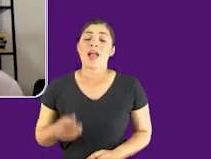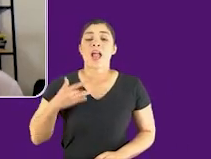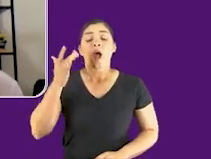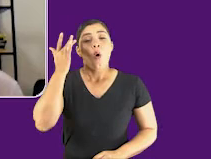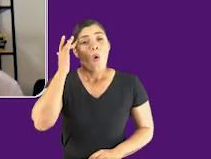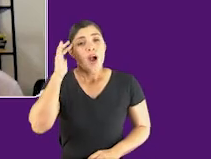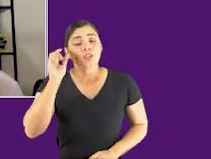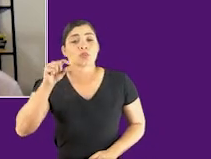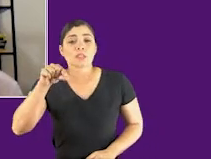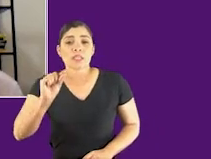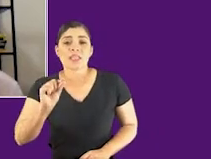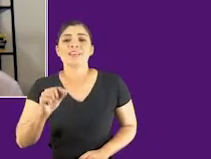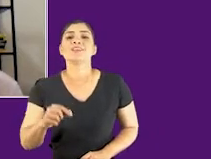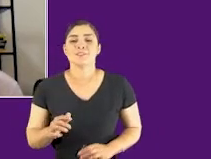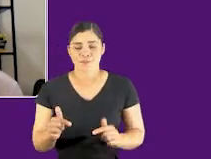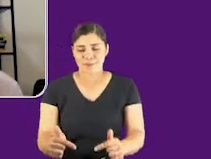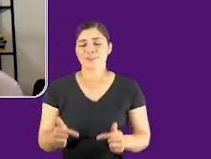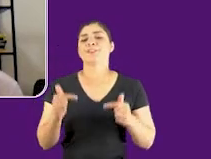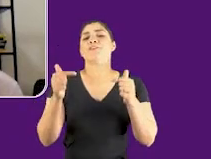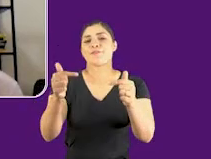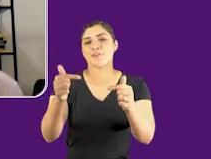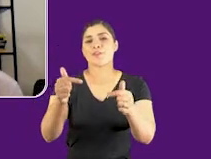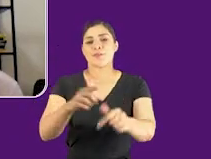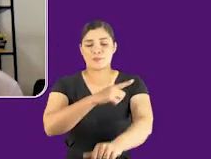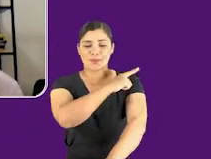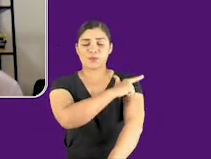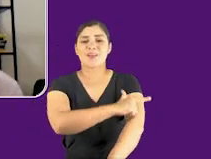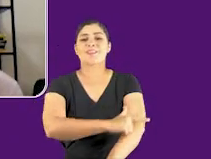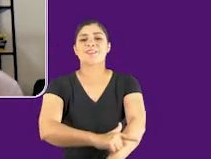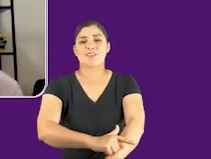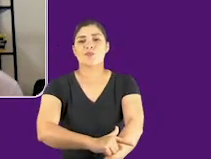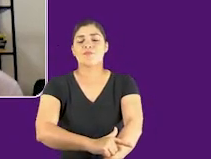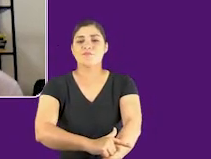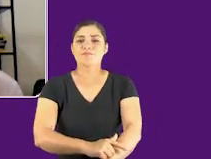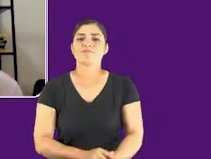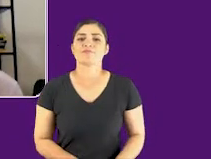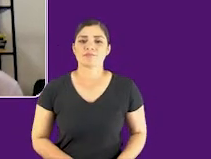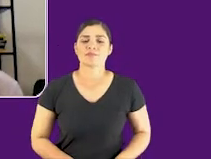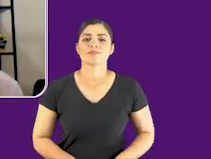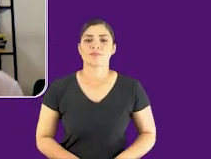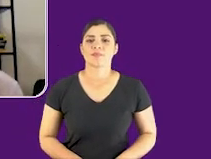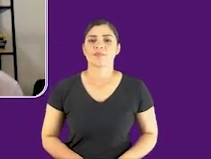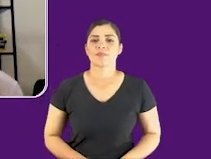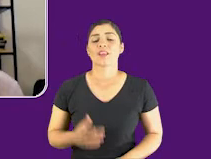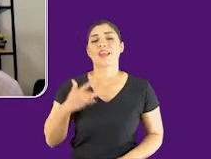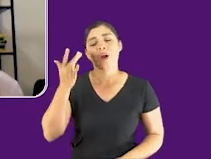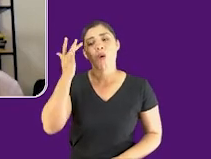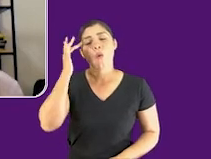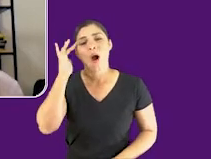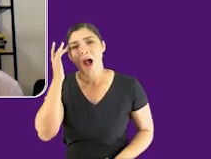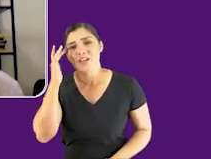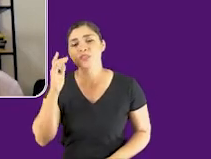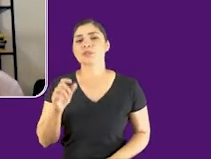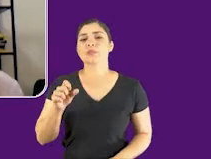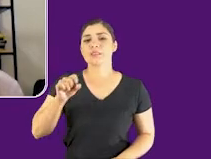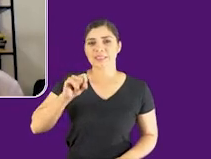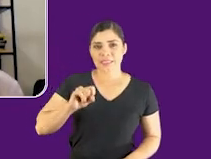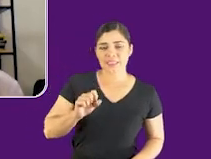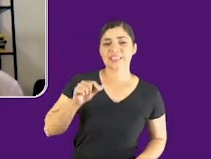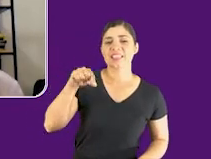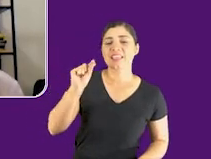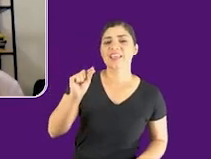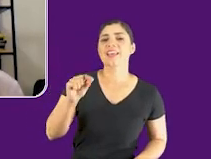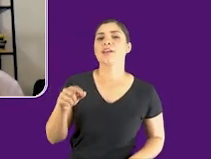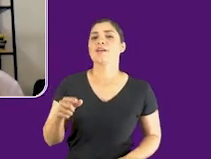Eu acho que é Um Desafio muito grande começa pela educação eu acho que aquele velho ditado